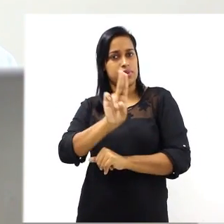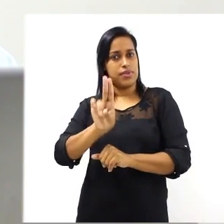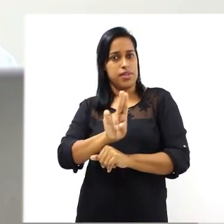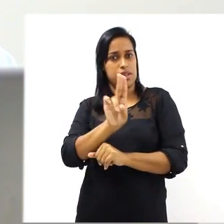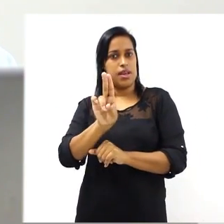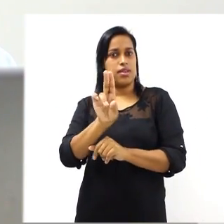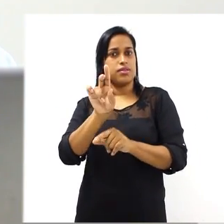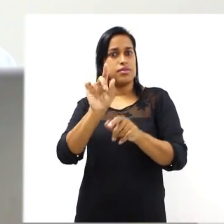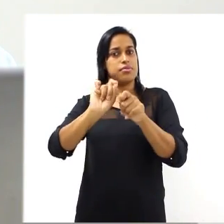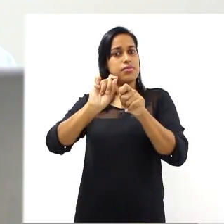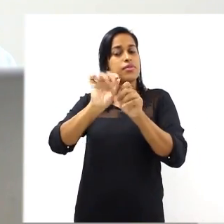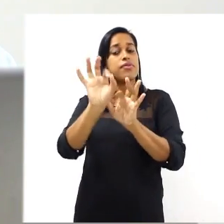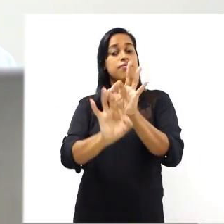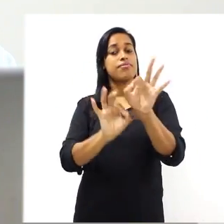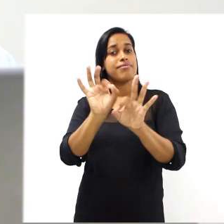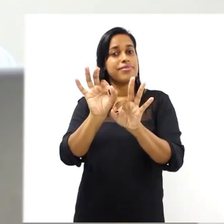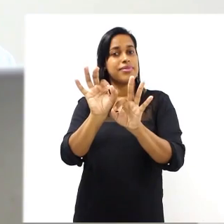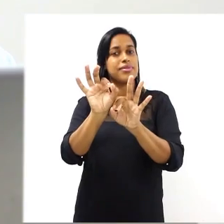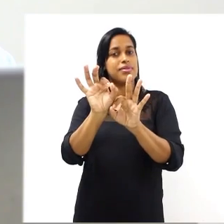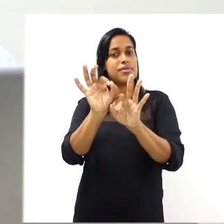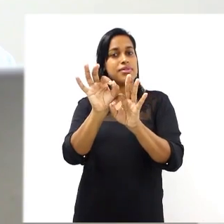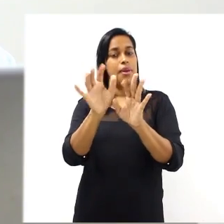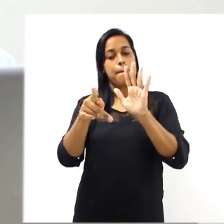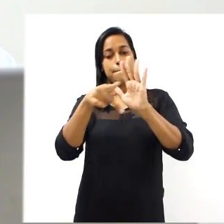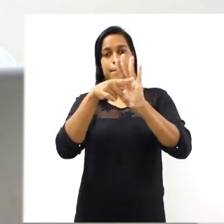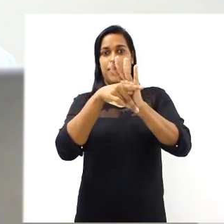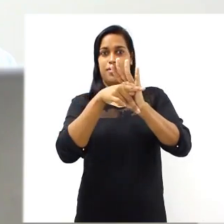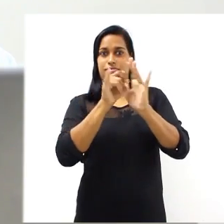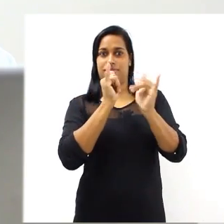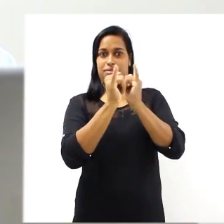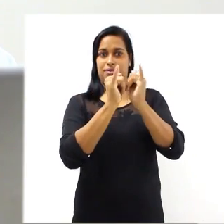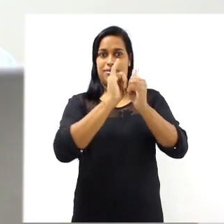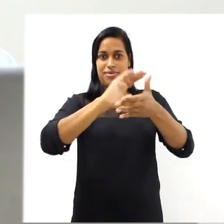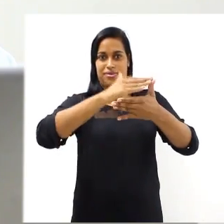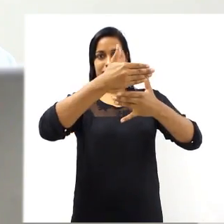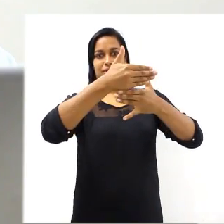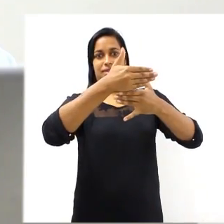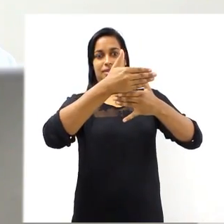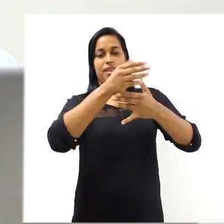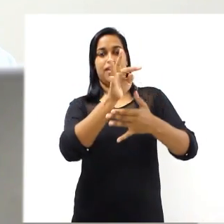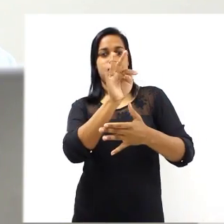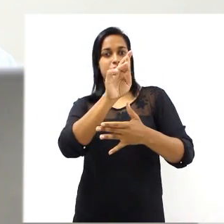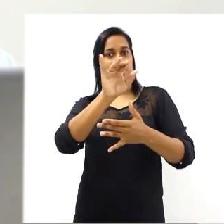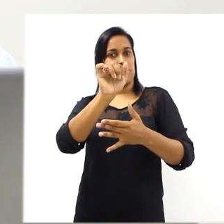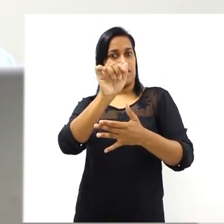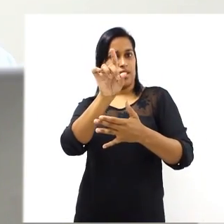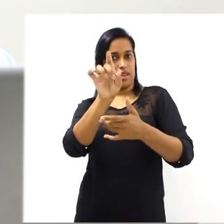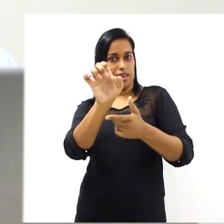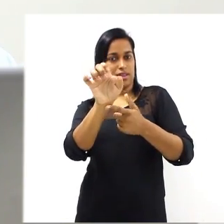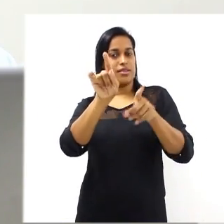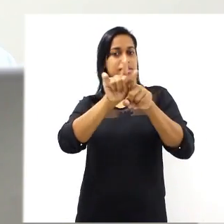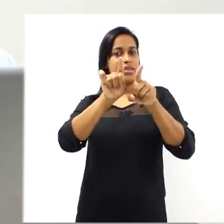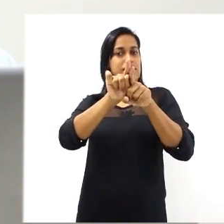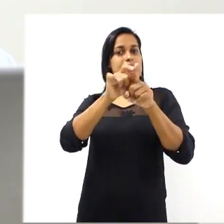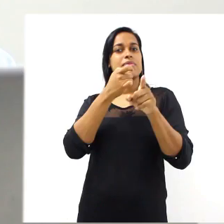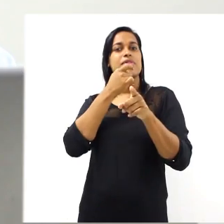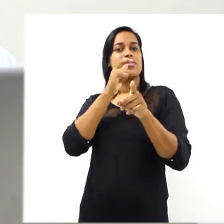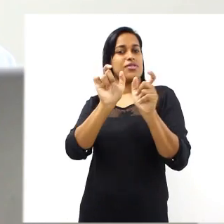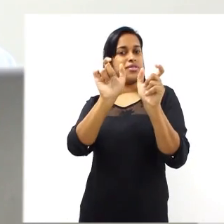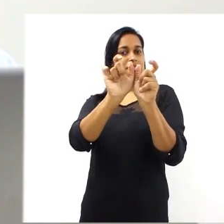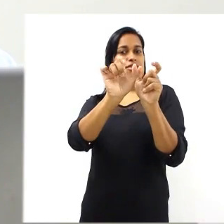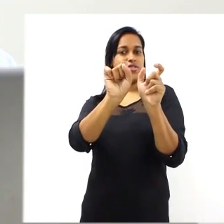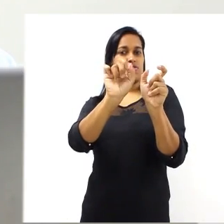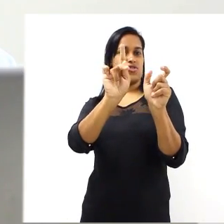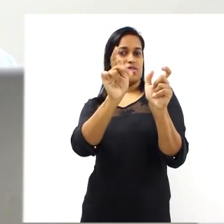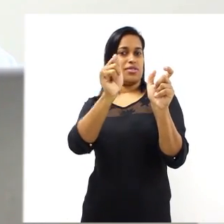para fazer aplicações web, como é o caso do PHP Triad e o XAMPP. Então